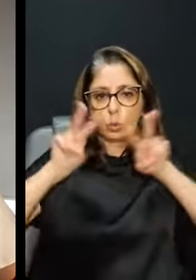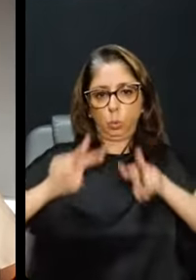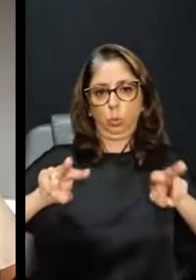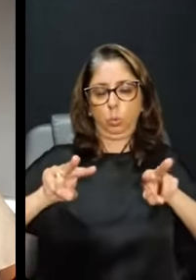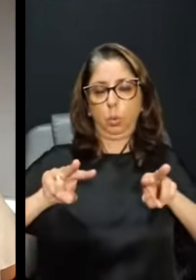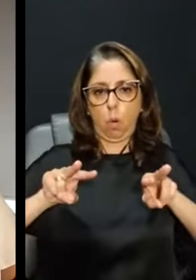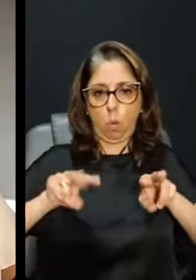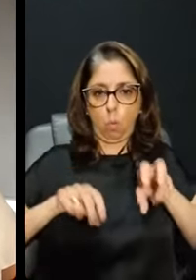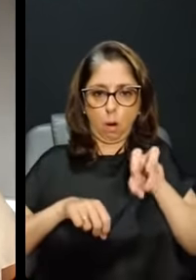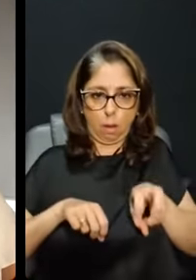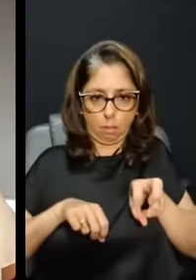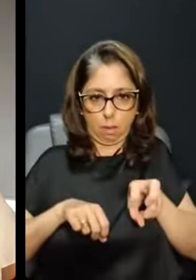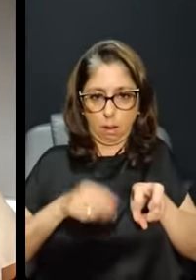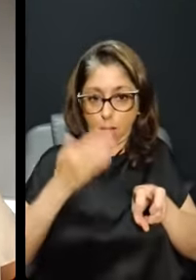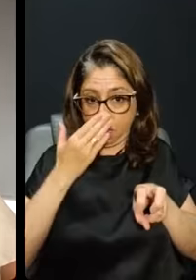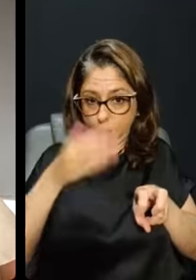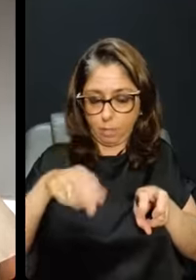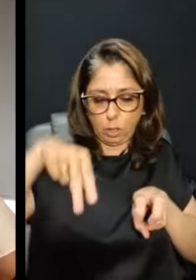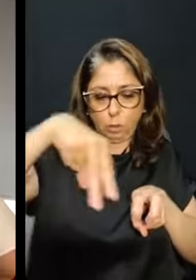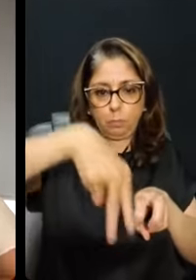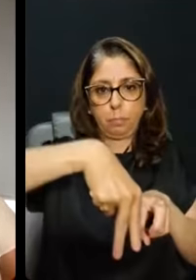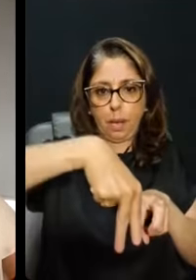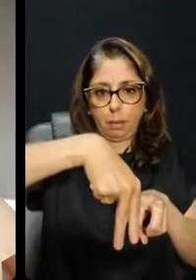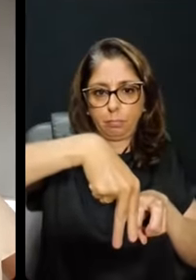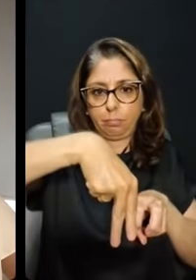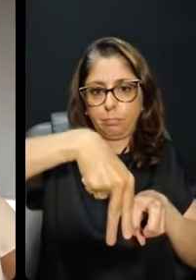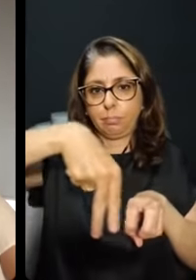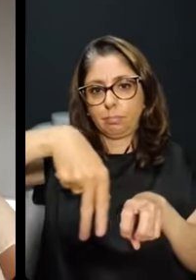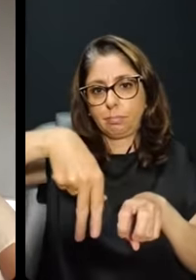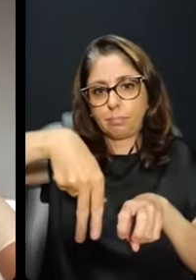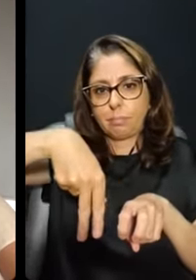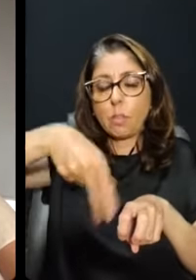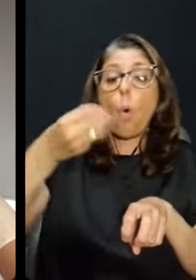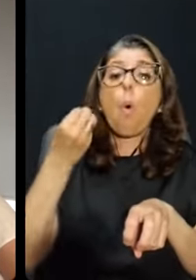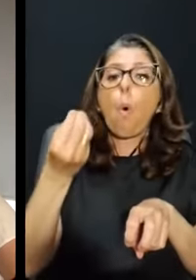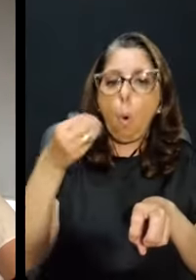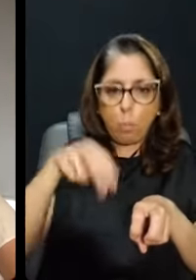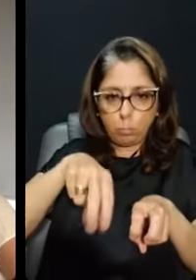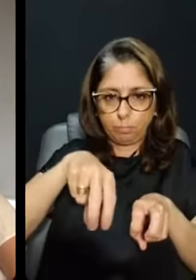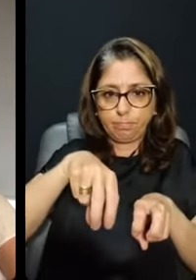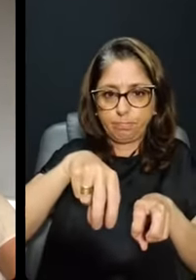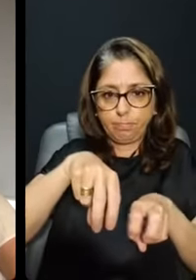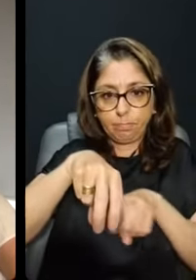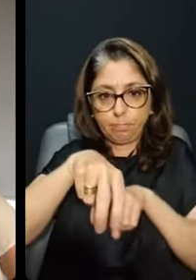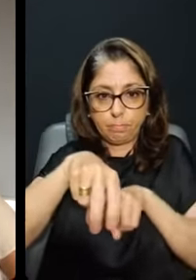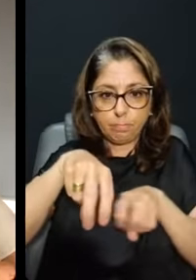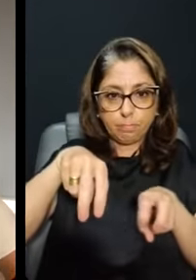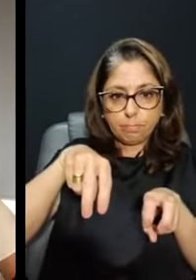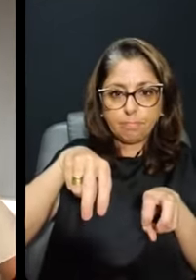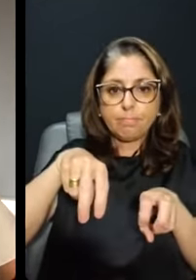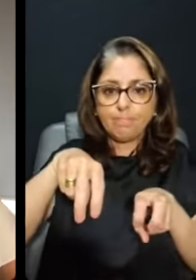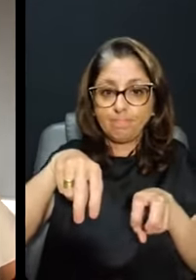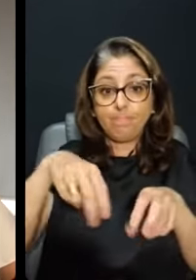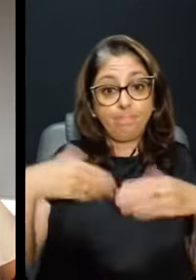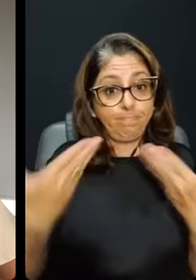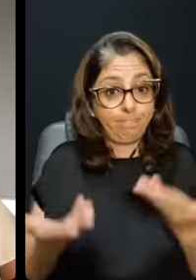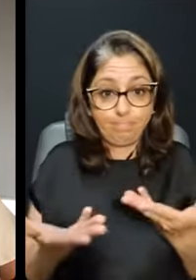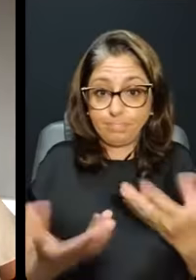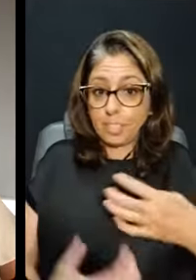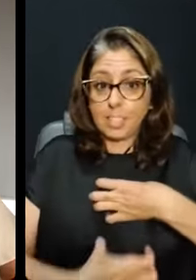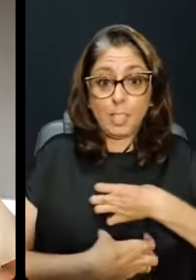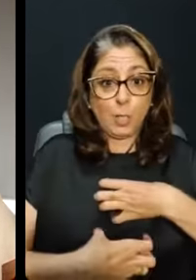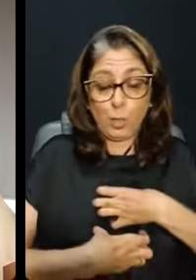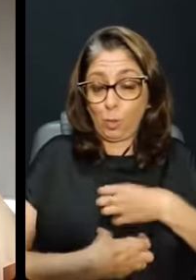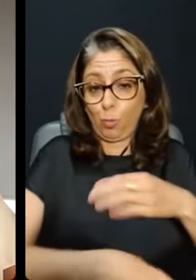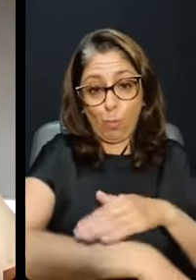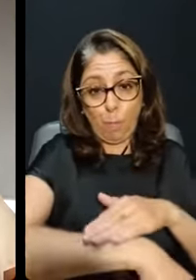pé. Então, assim, é toda uma história para contar que muitas vezes as respostas e as necessidades